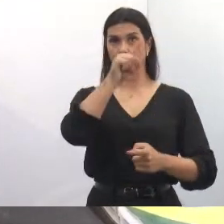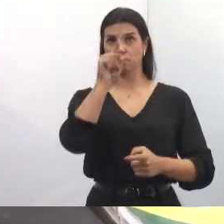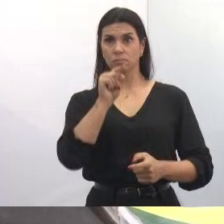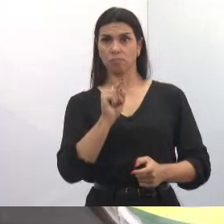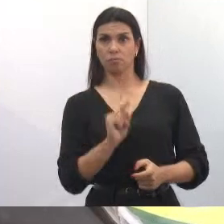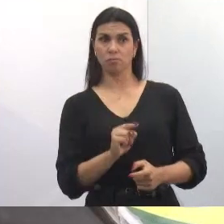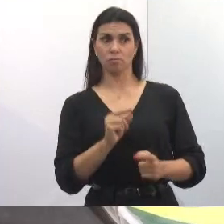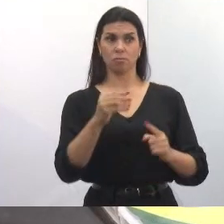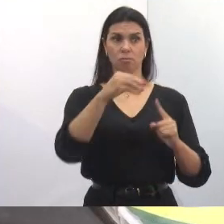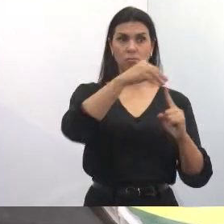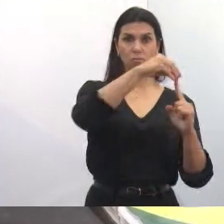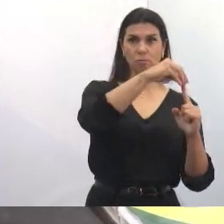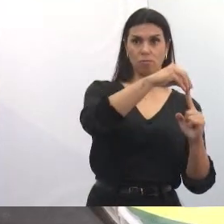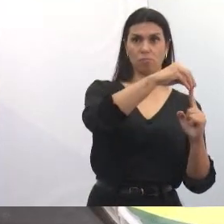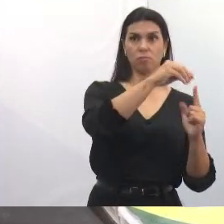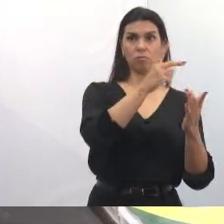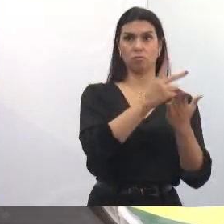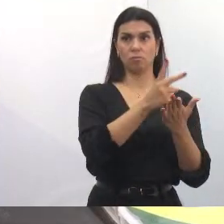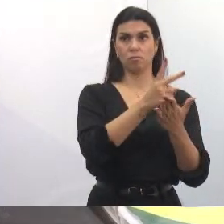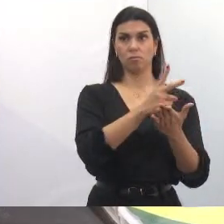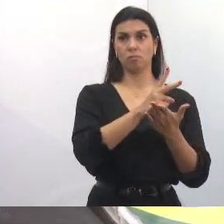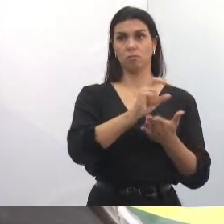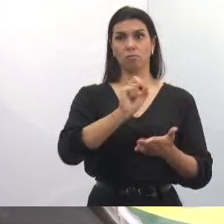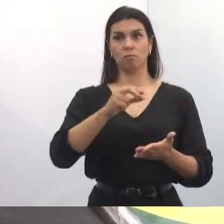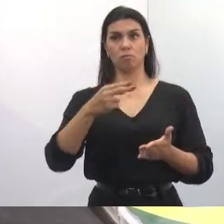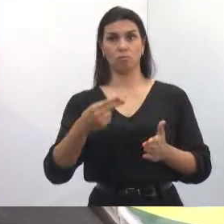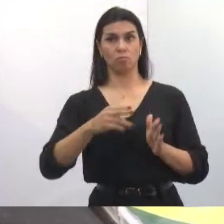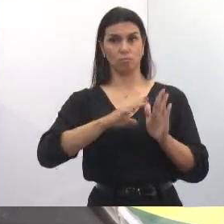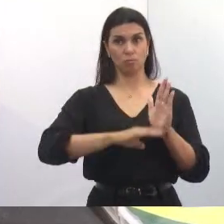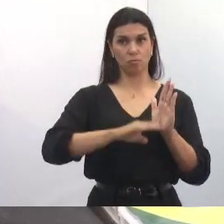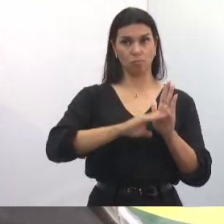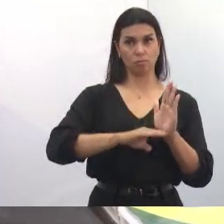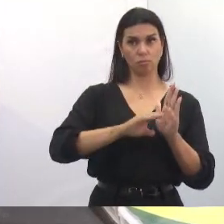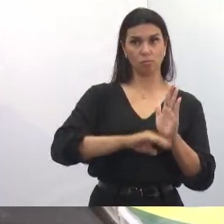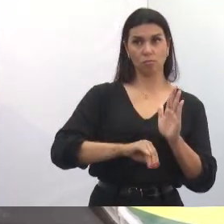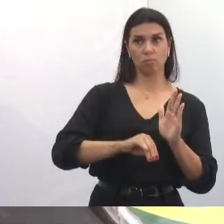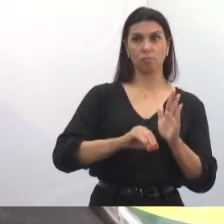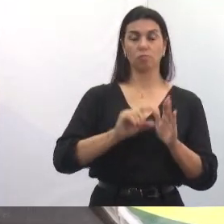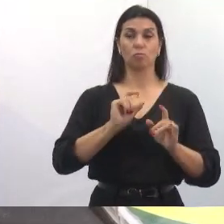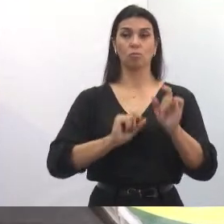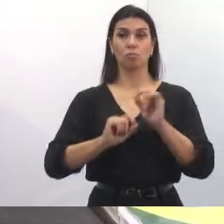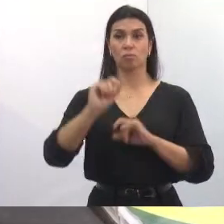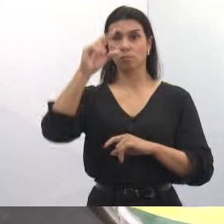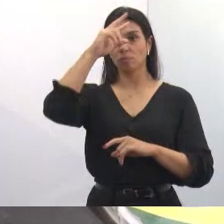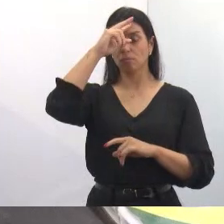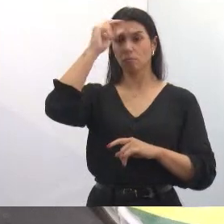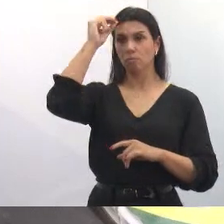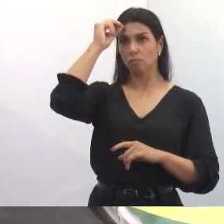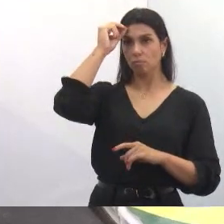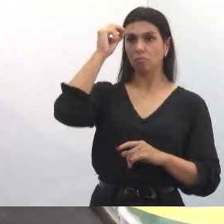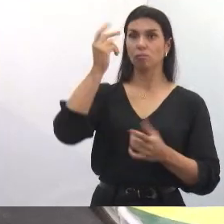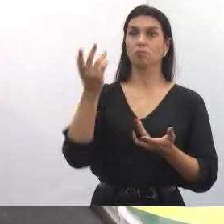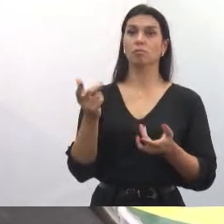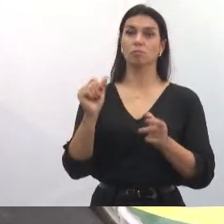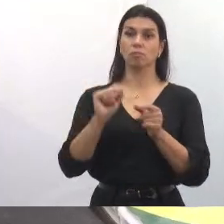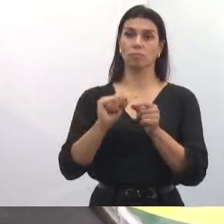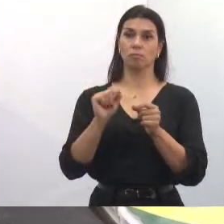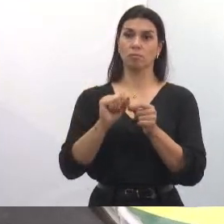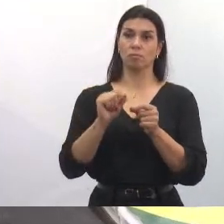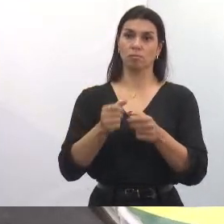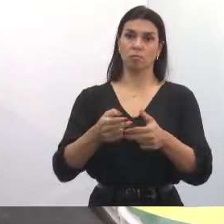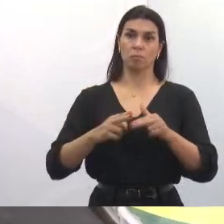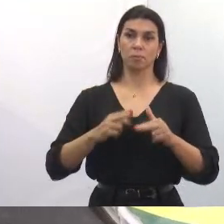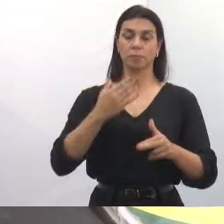de existir? Qual é a ação que a prefeitura está adotando? Por isso, estou fazendo o pedido de informações para